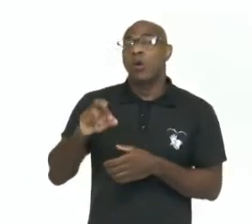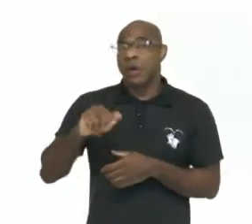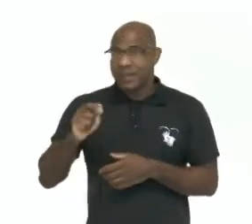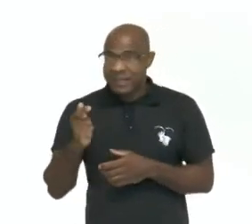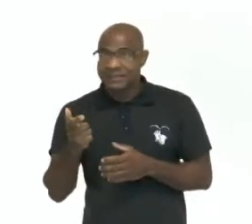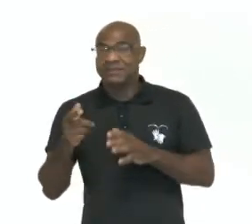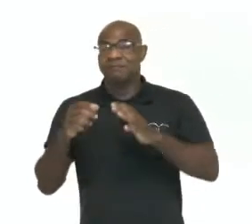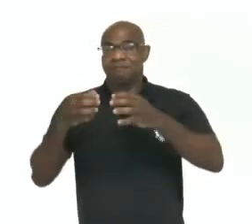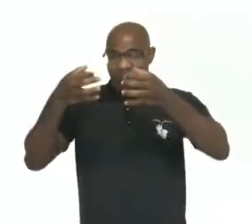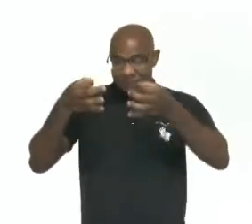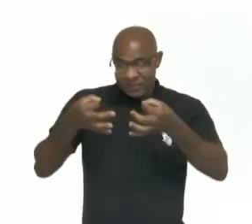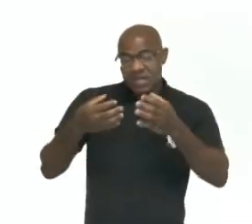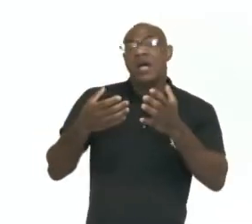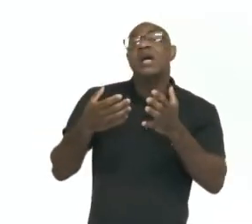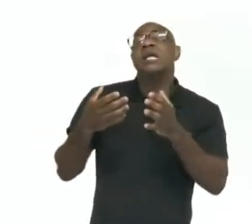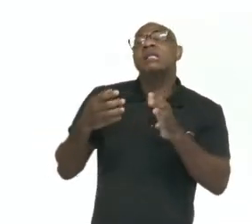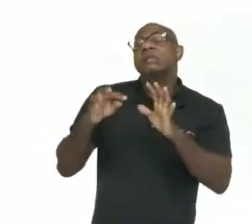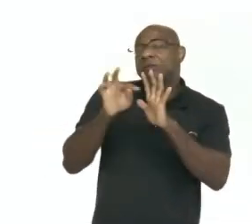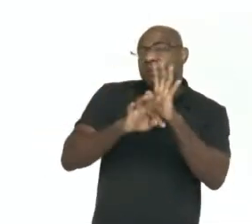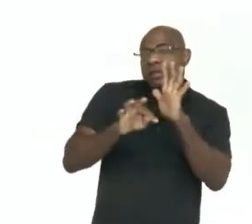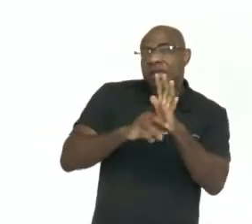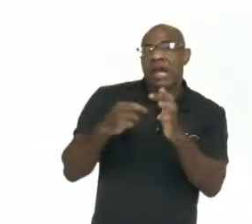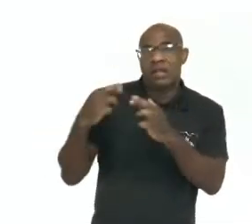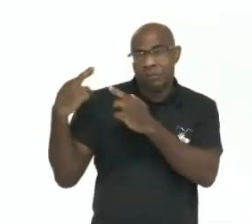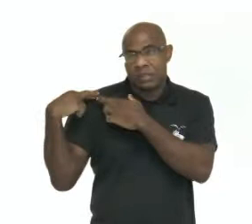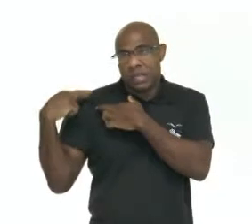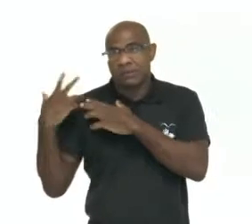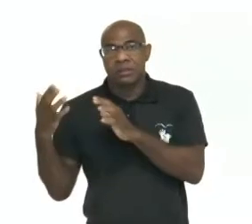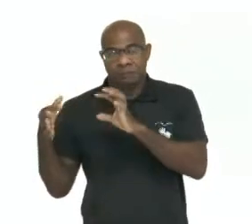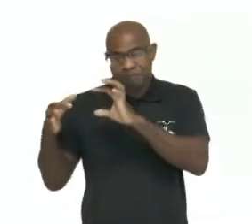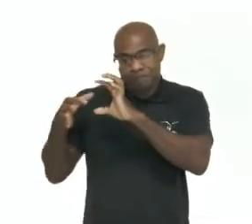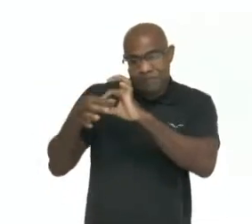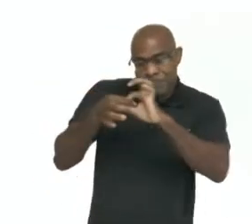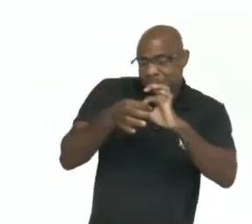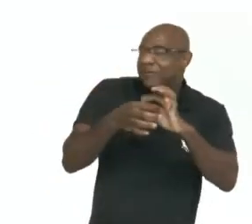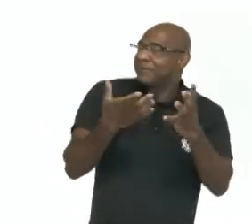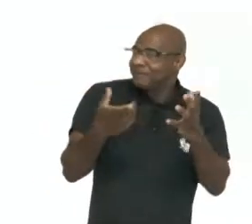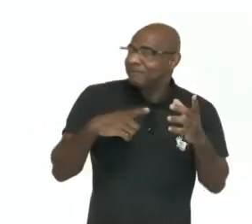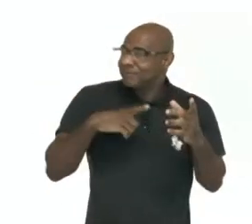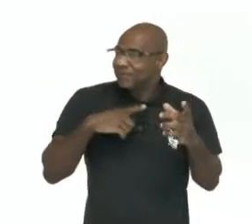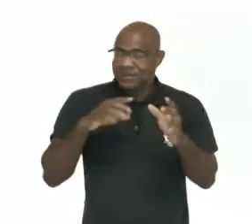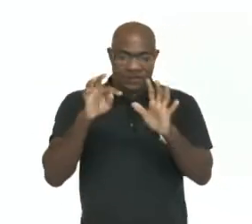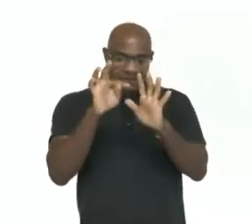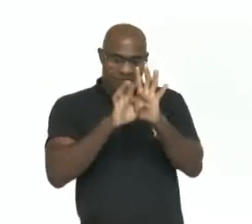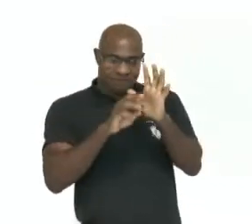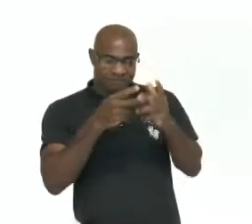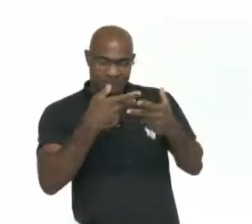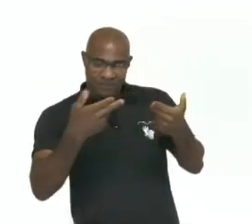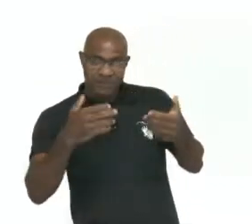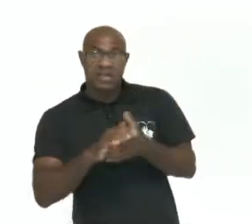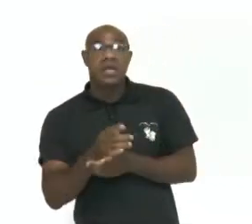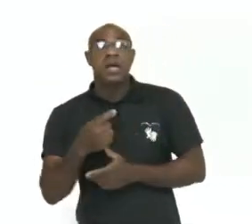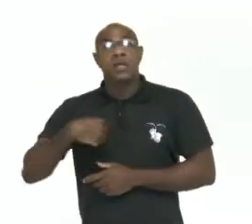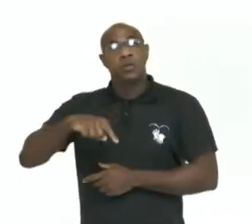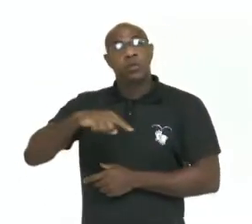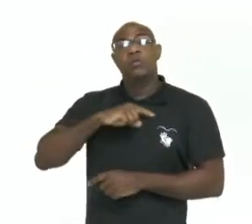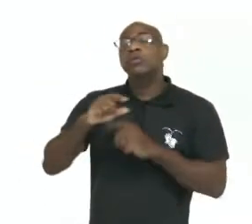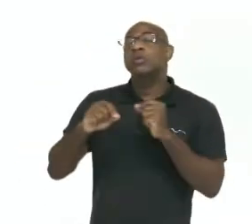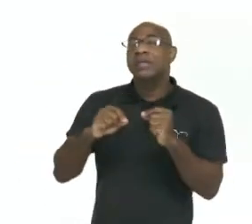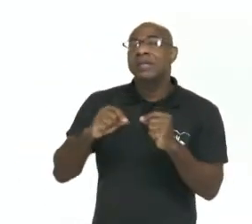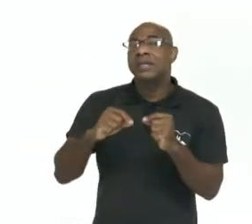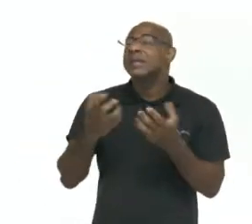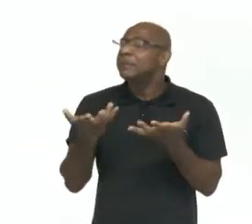texto responsável por uma correlação entre enunciados, tal que todos se orientam e convergem para criar